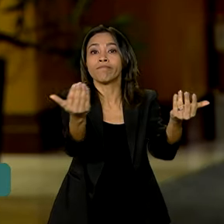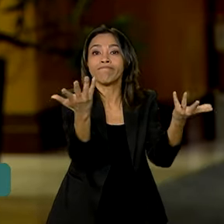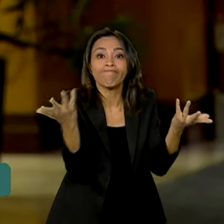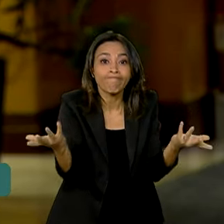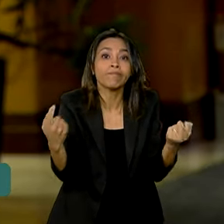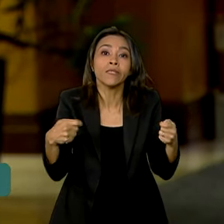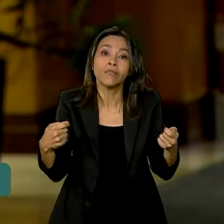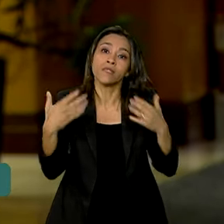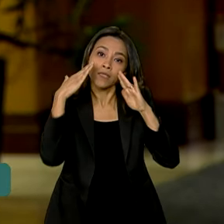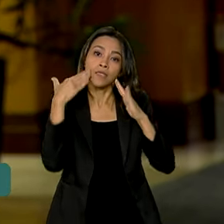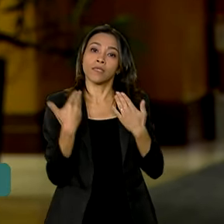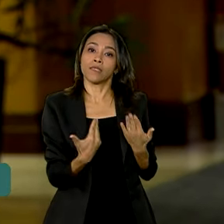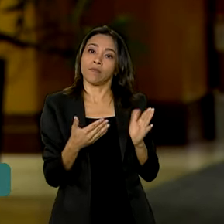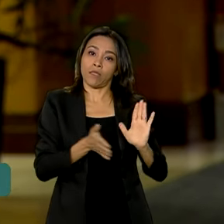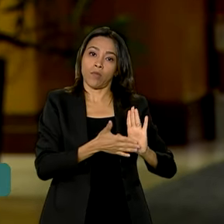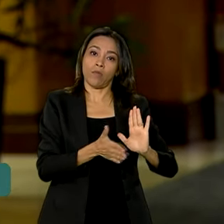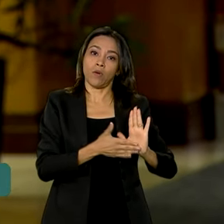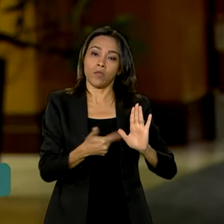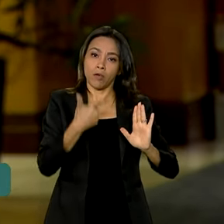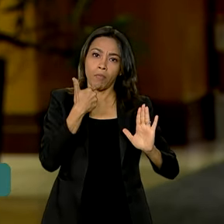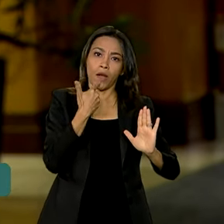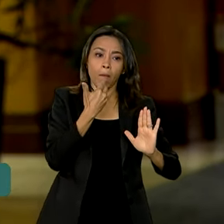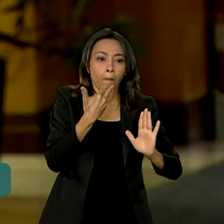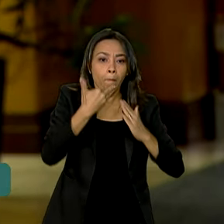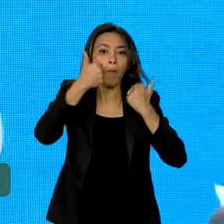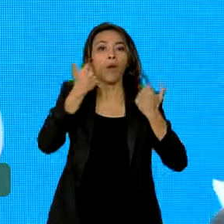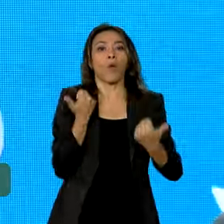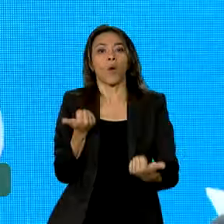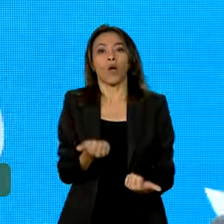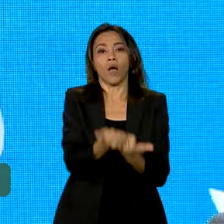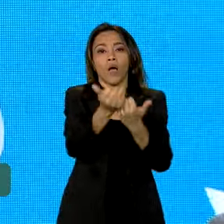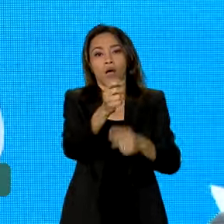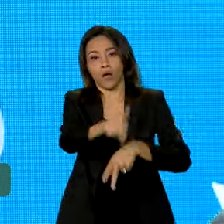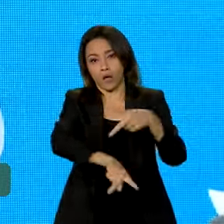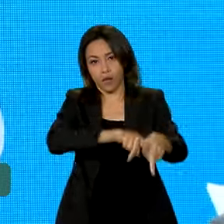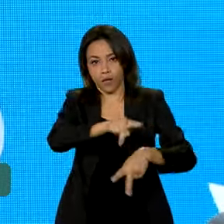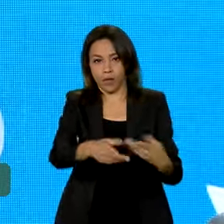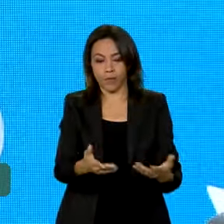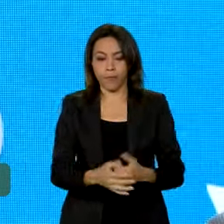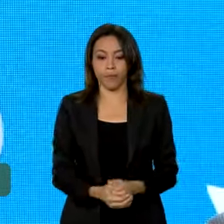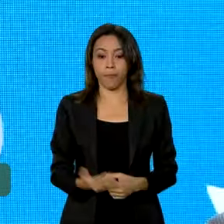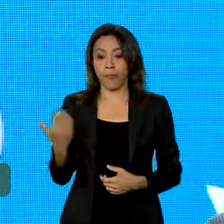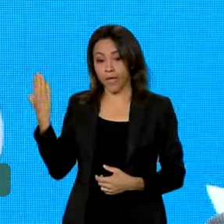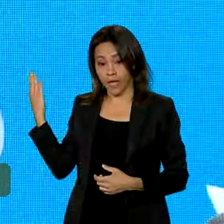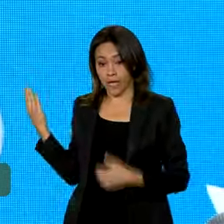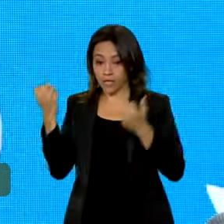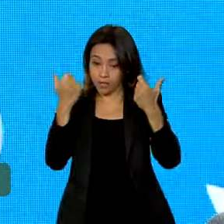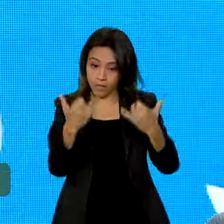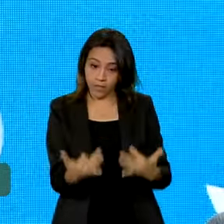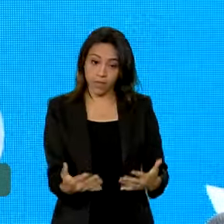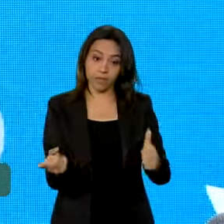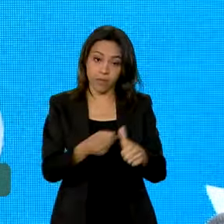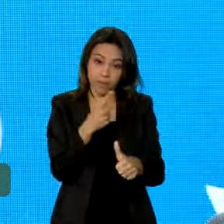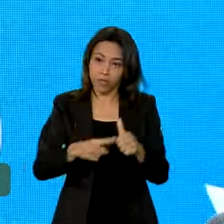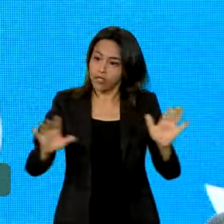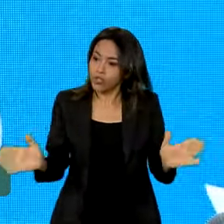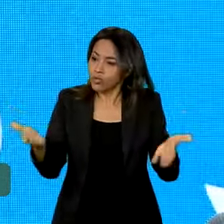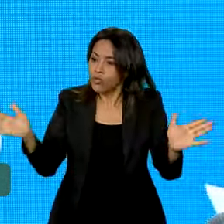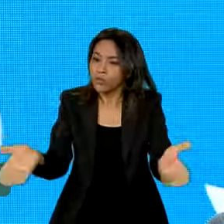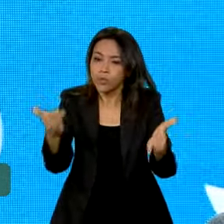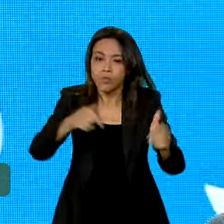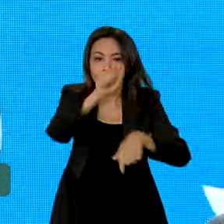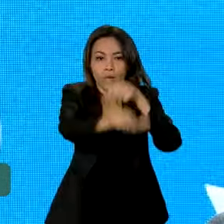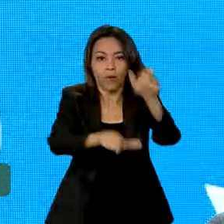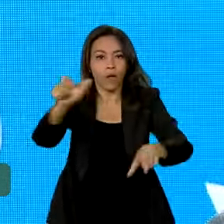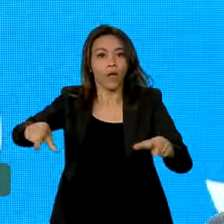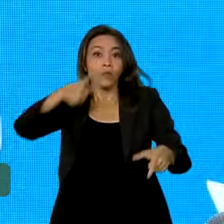que possam levar benefícios à população. A gente, primeiro, tem estimulado muito prefeitos e os governadores